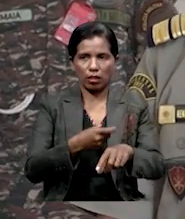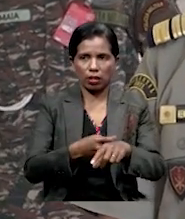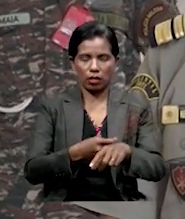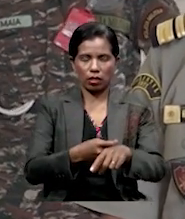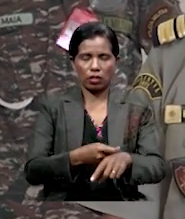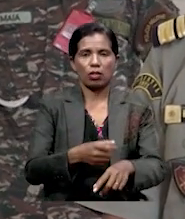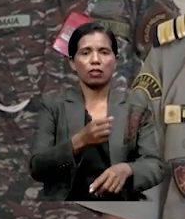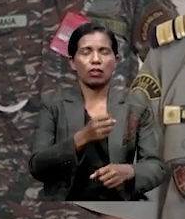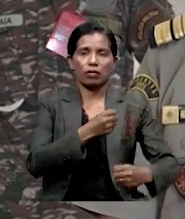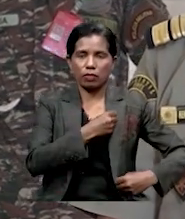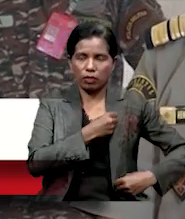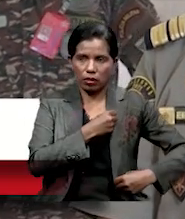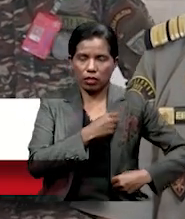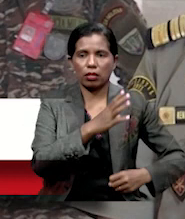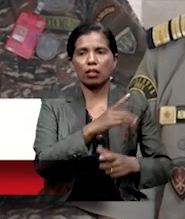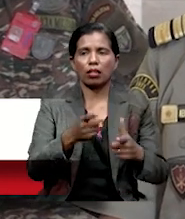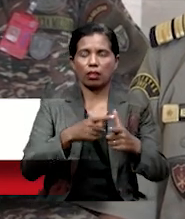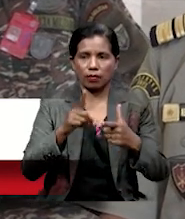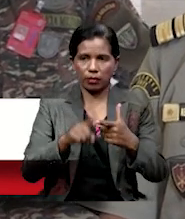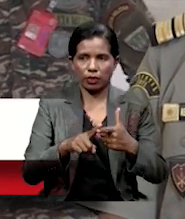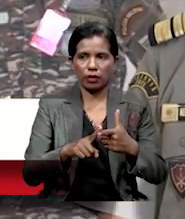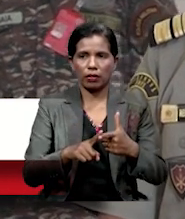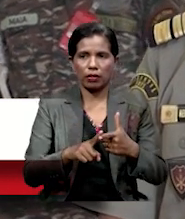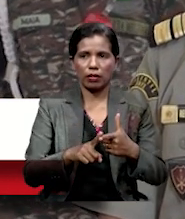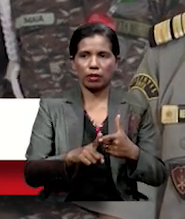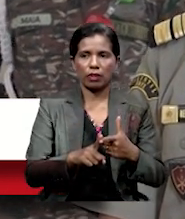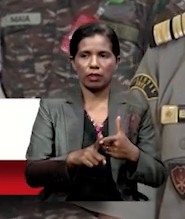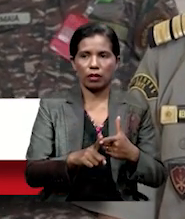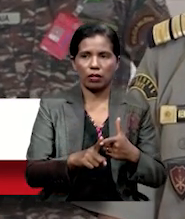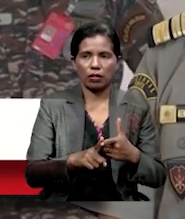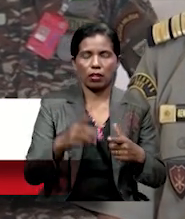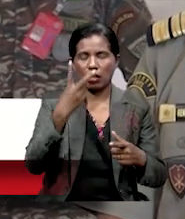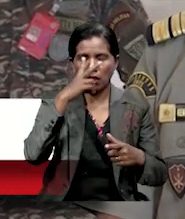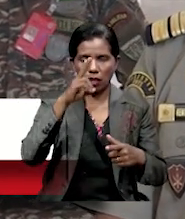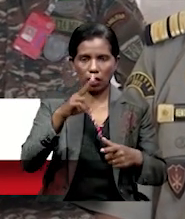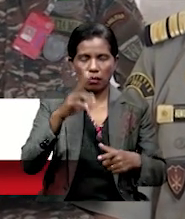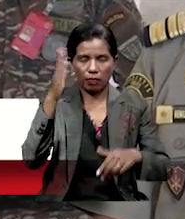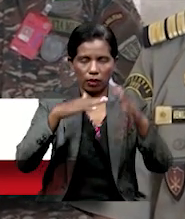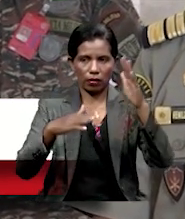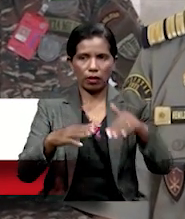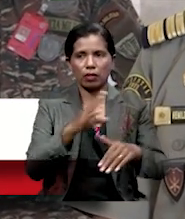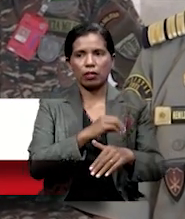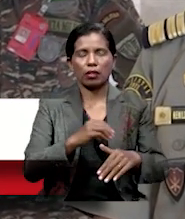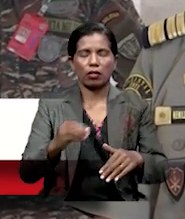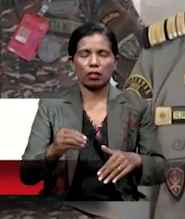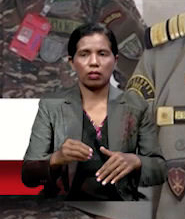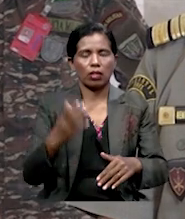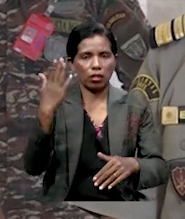de linha, depois o assunto é crítico, a gente tem que determinar lá, e